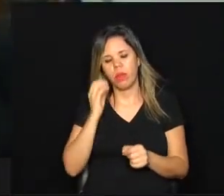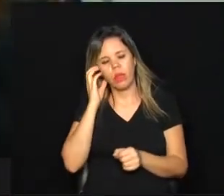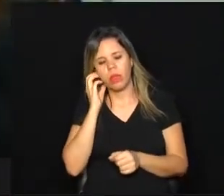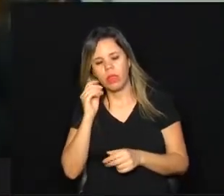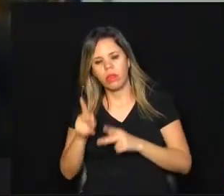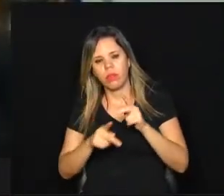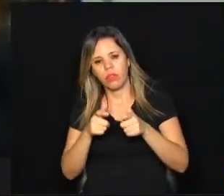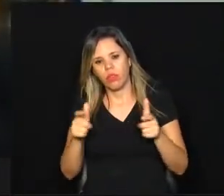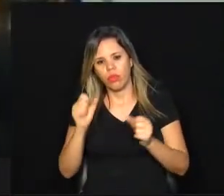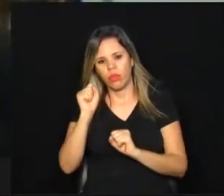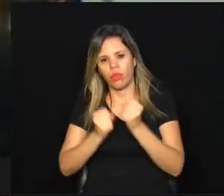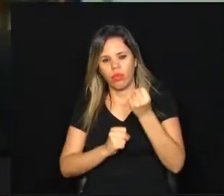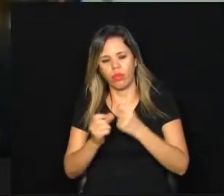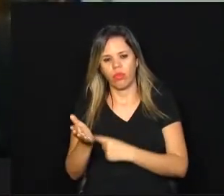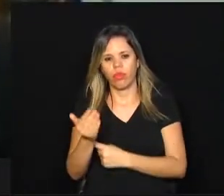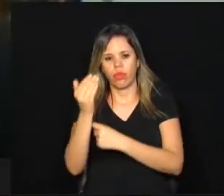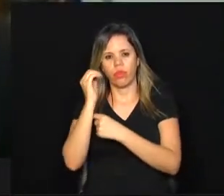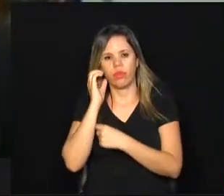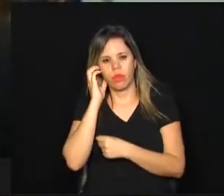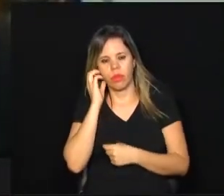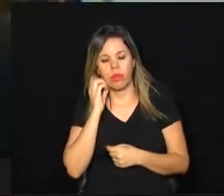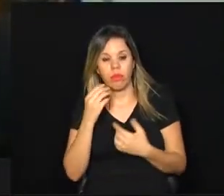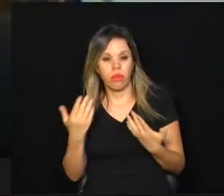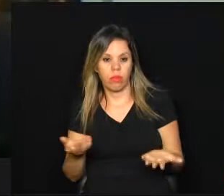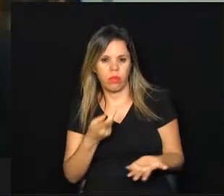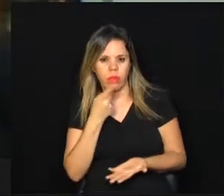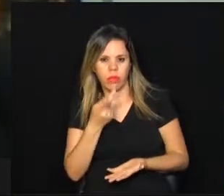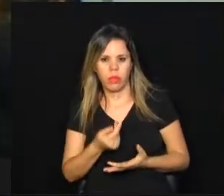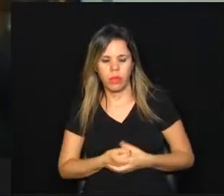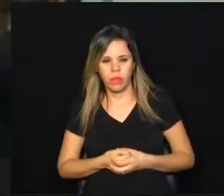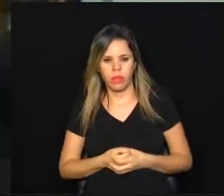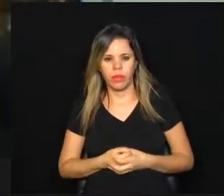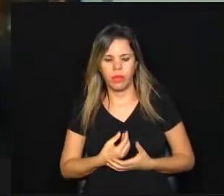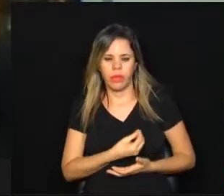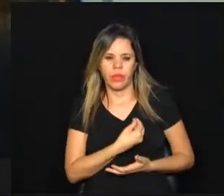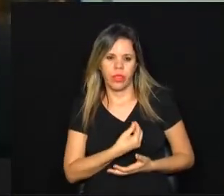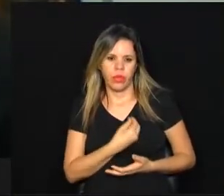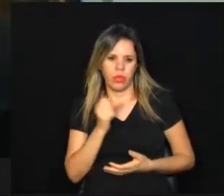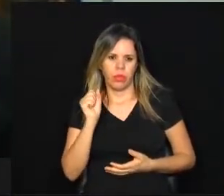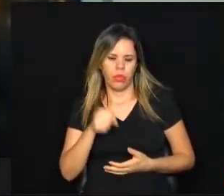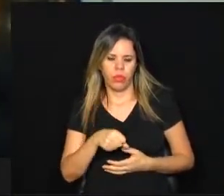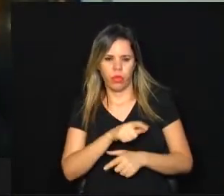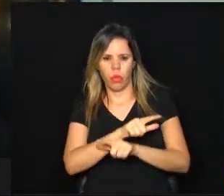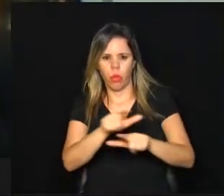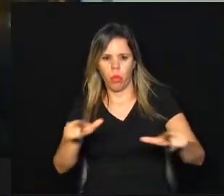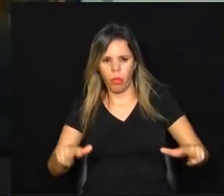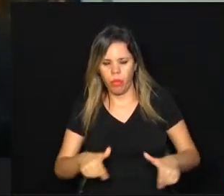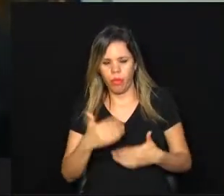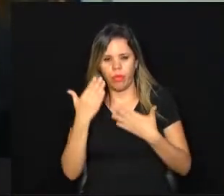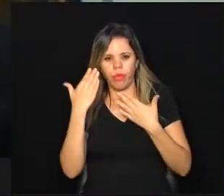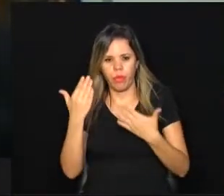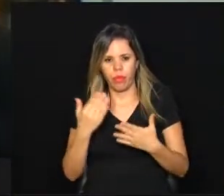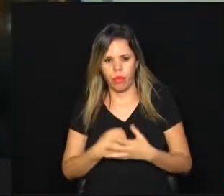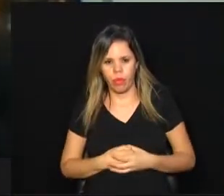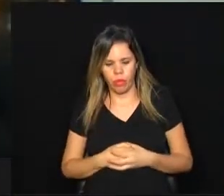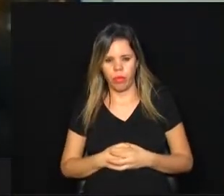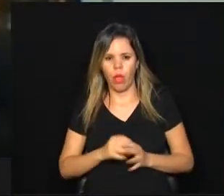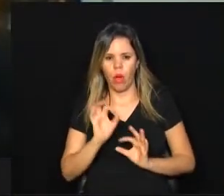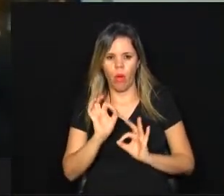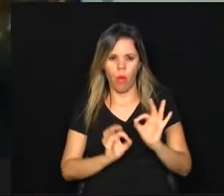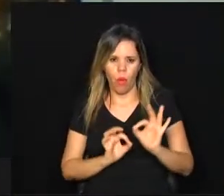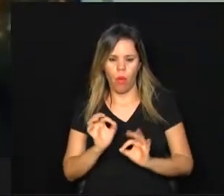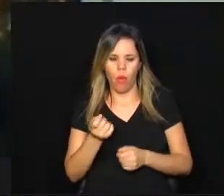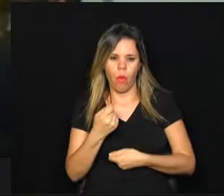indústria de altíssima tecnologia. Então, eu diria, vivemos sim num deserto, mas graças à